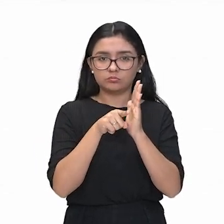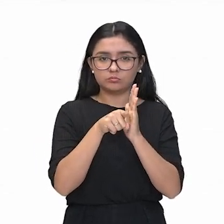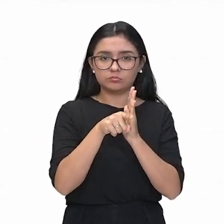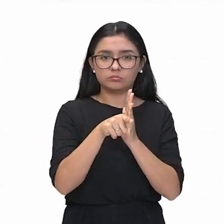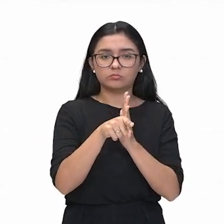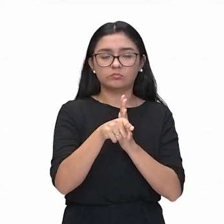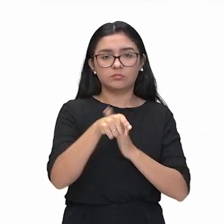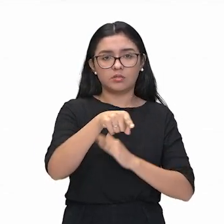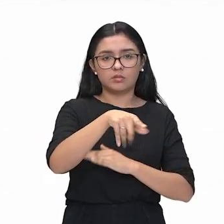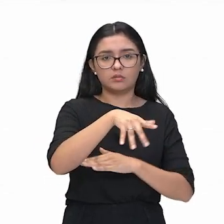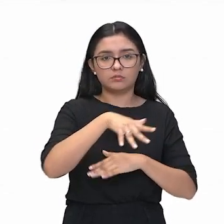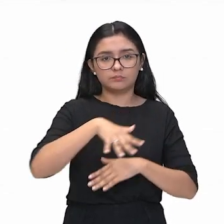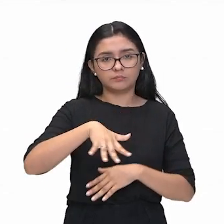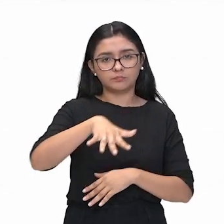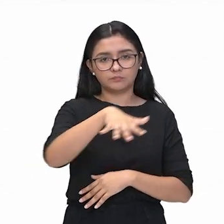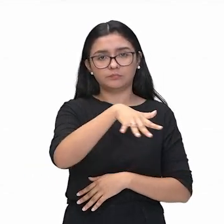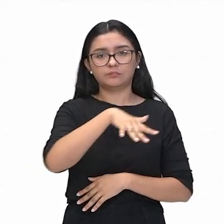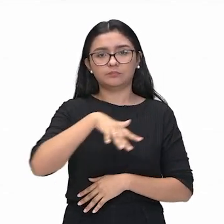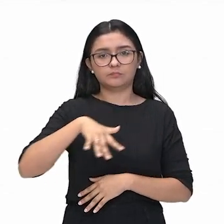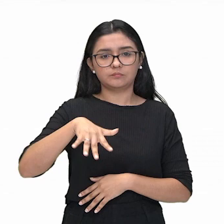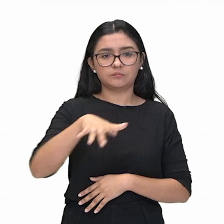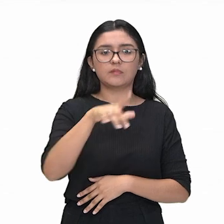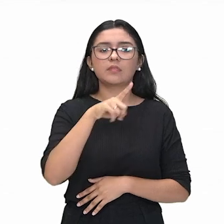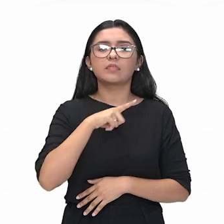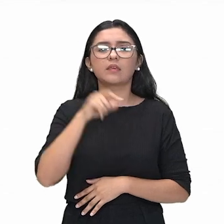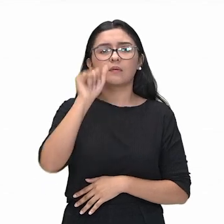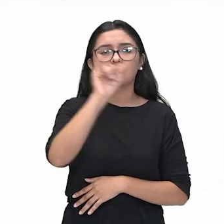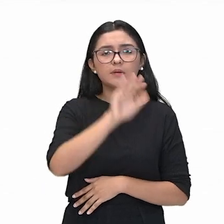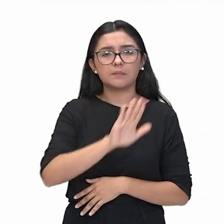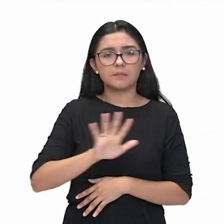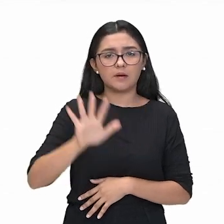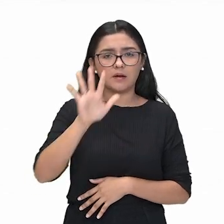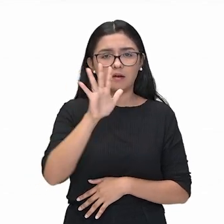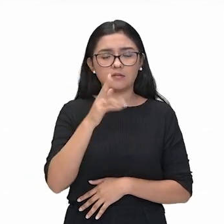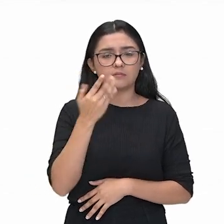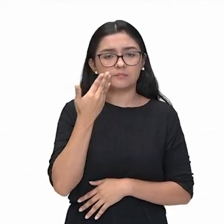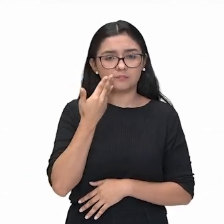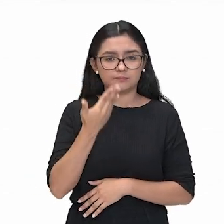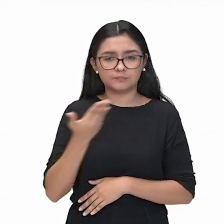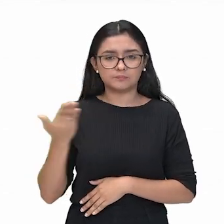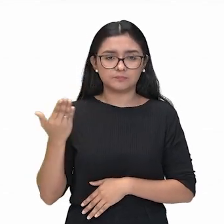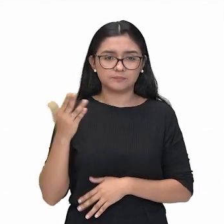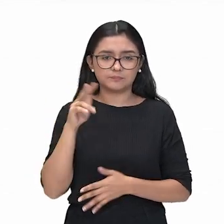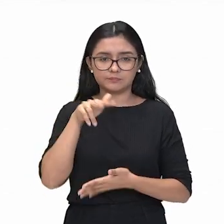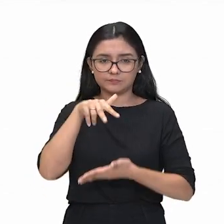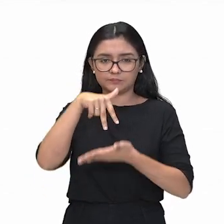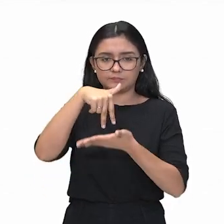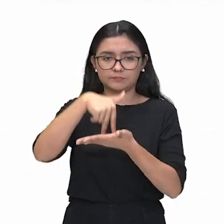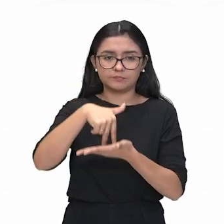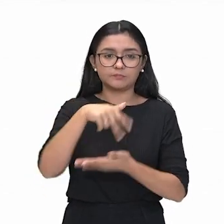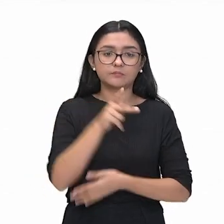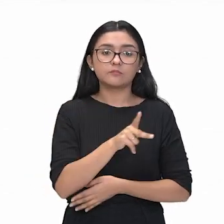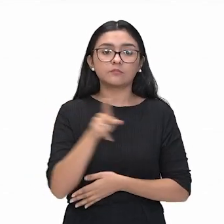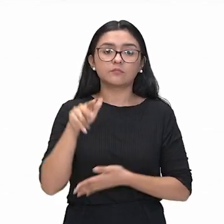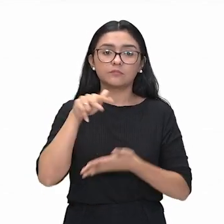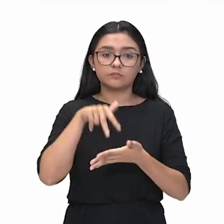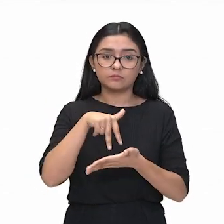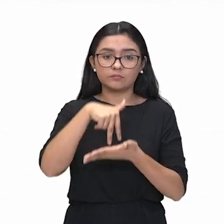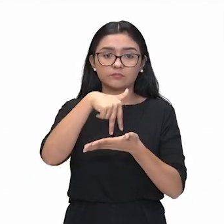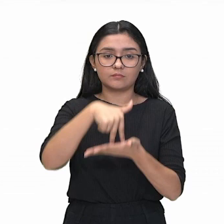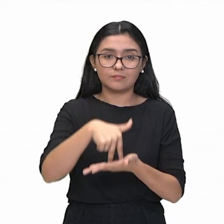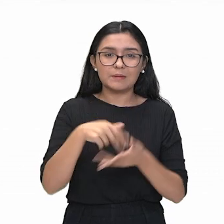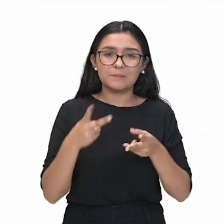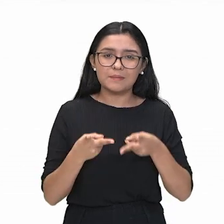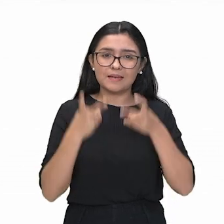de propagação. E aí, tem uma imagem de um professor aí, não sei se vocês reconhecem, que está sendo